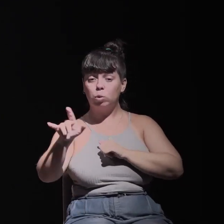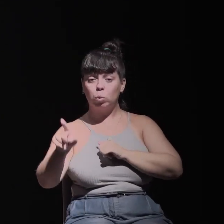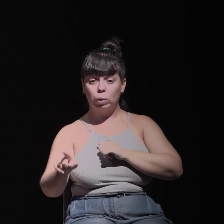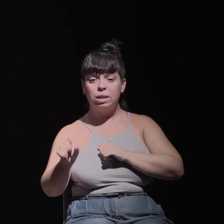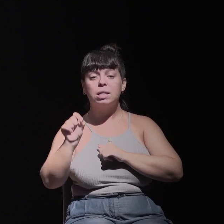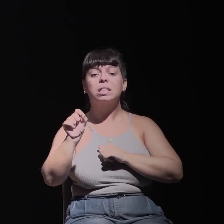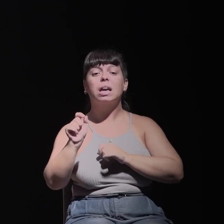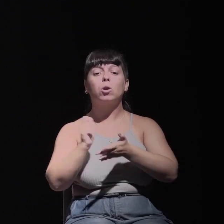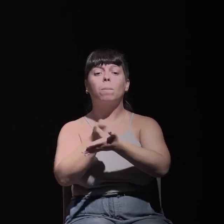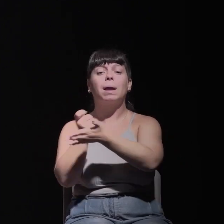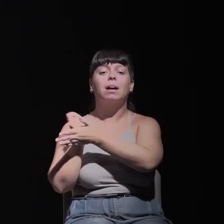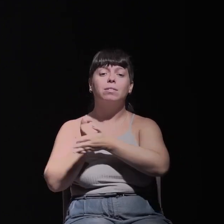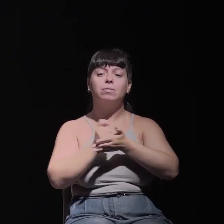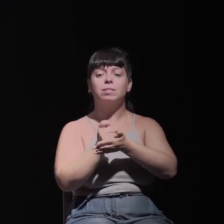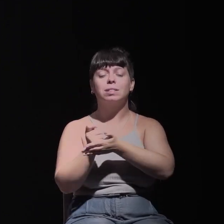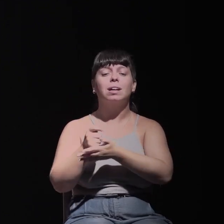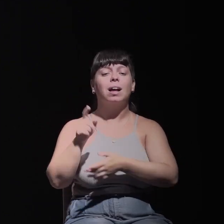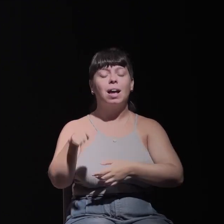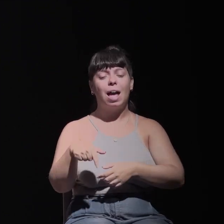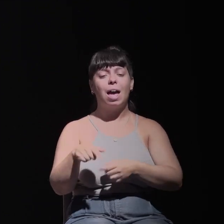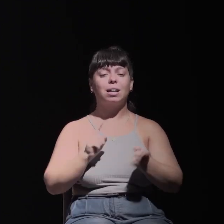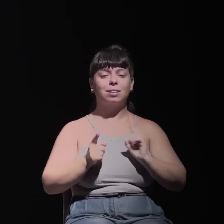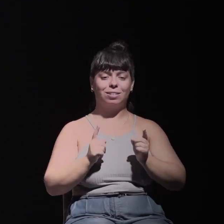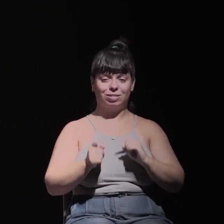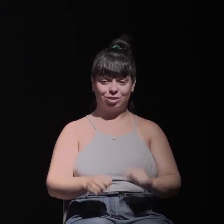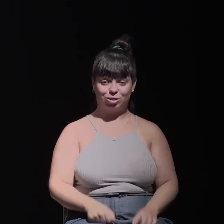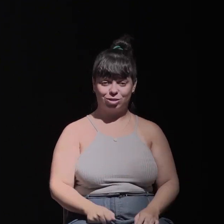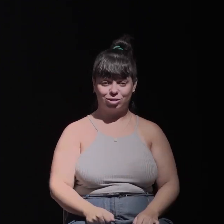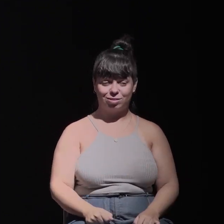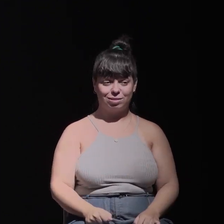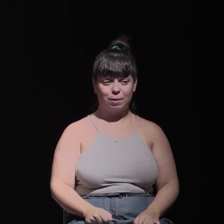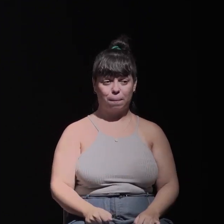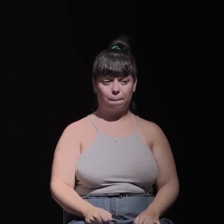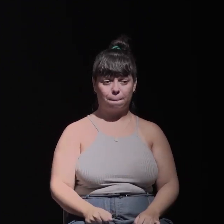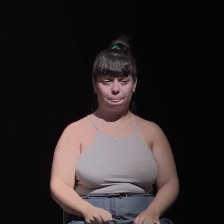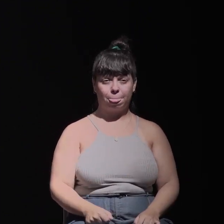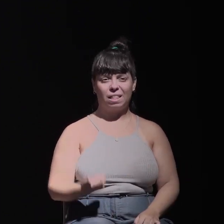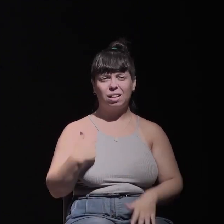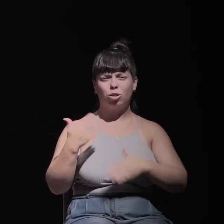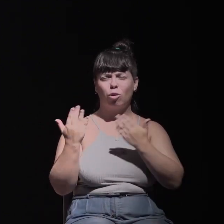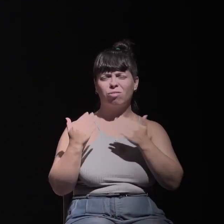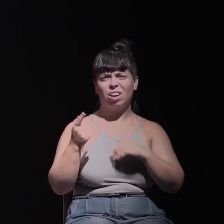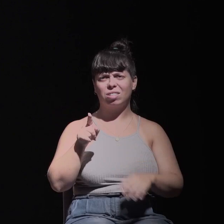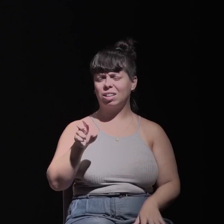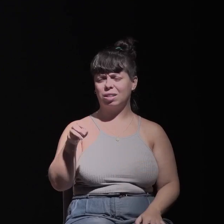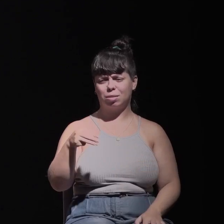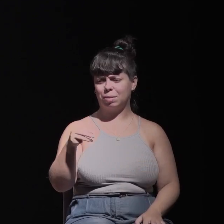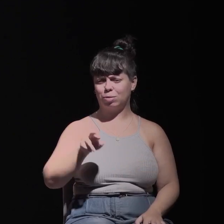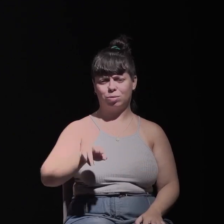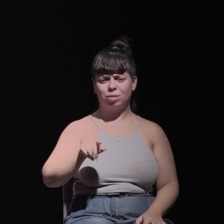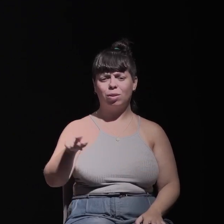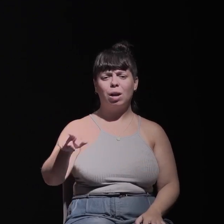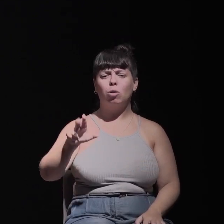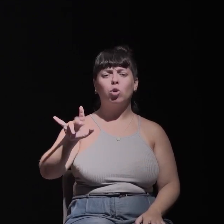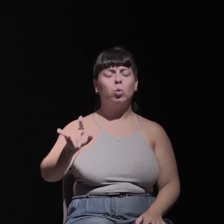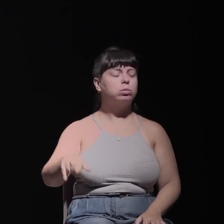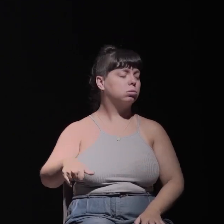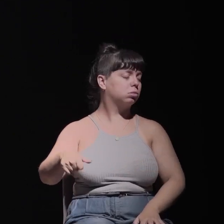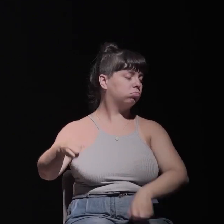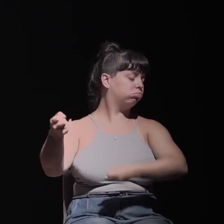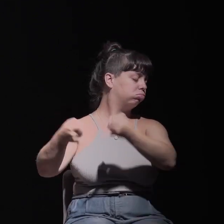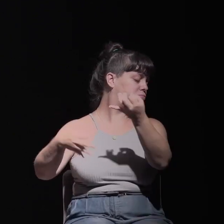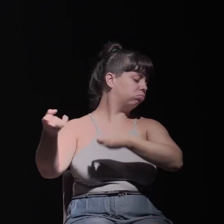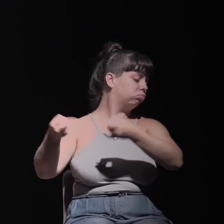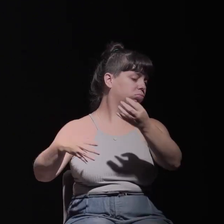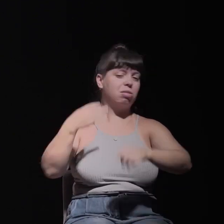eram as travestis. Numa conversa de, não vou dizer 15 minutos, porque o Seu Luiz fala muito, numa conversa